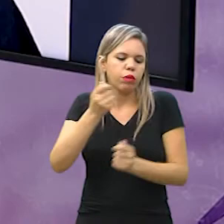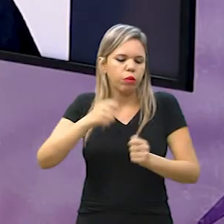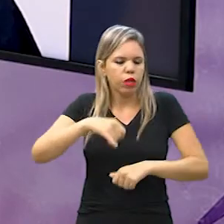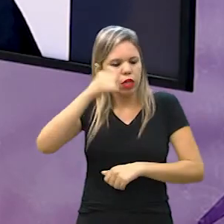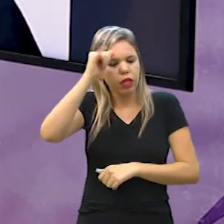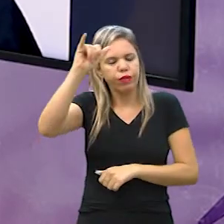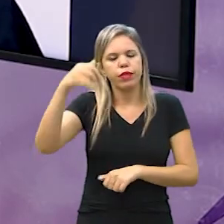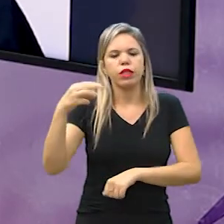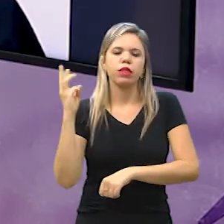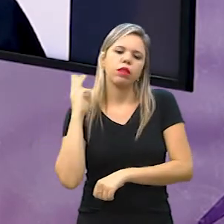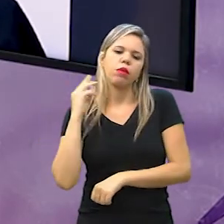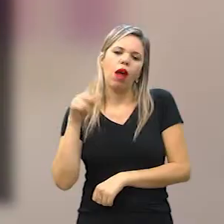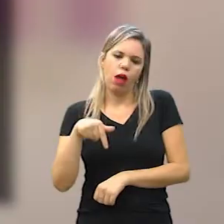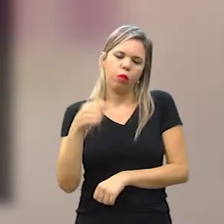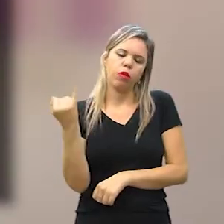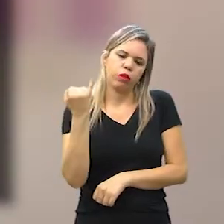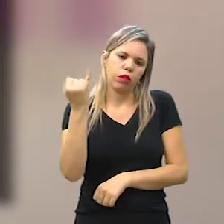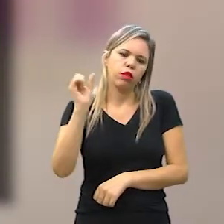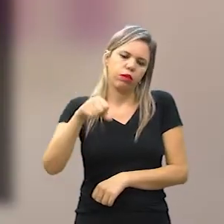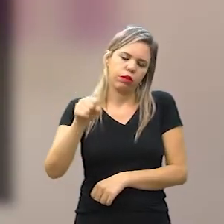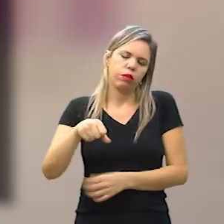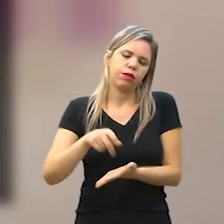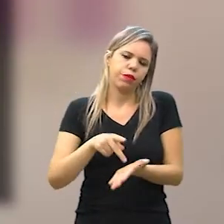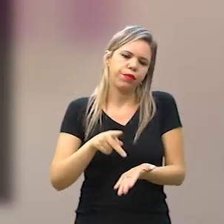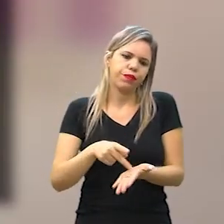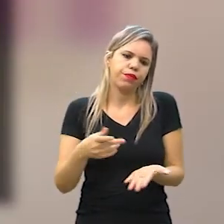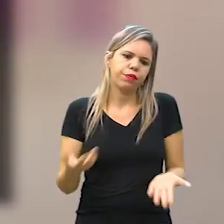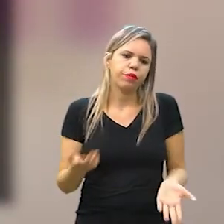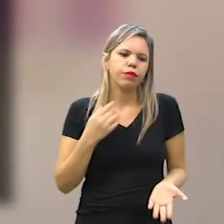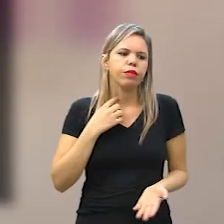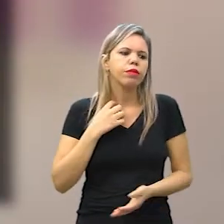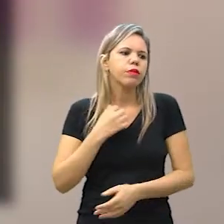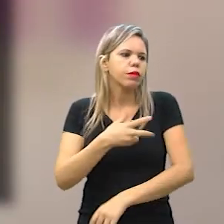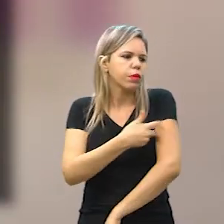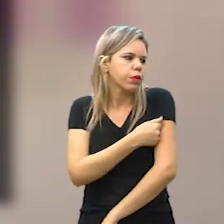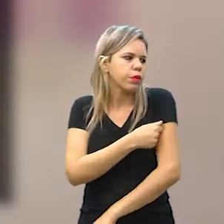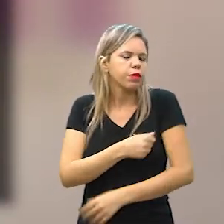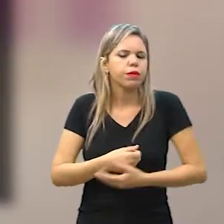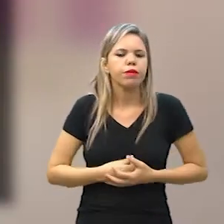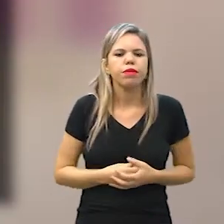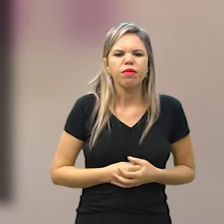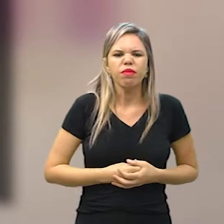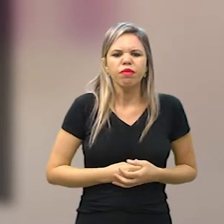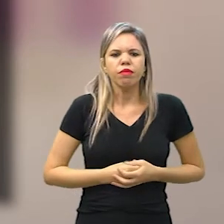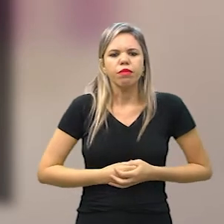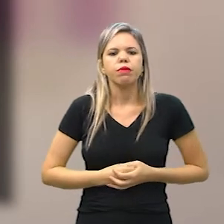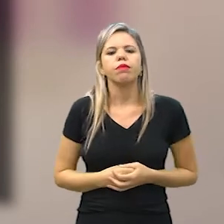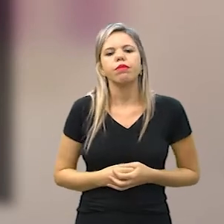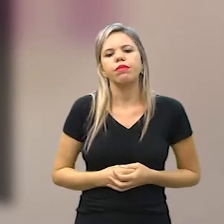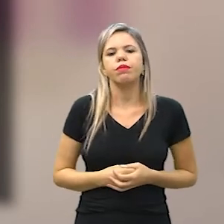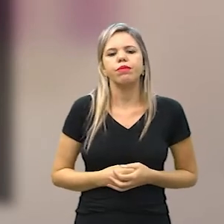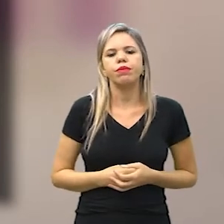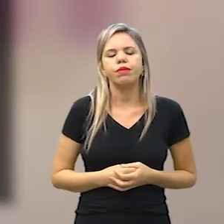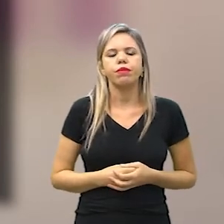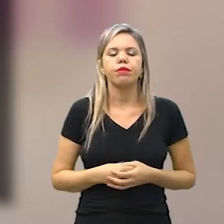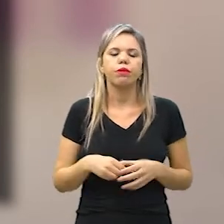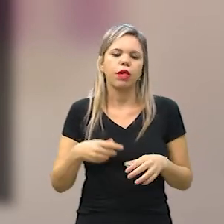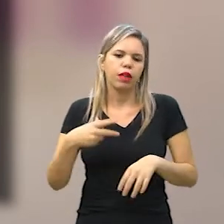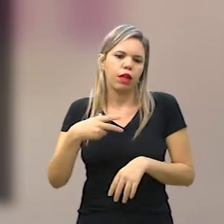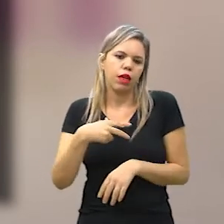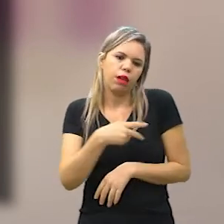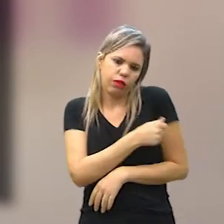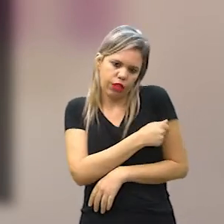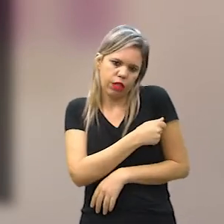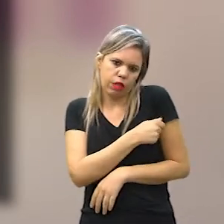Ela é muito importante. Ela é muito importante e a vacinação, tanto para